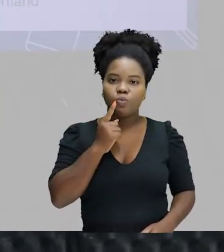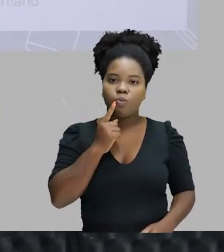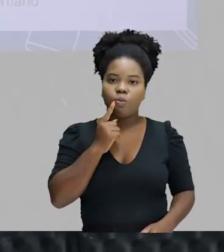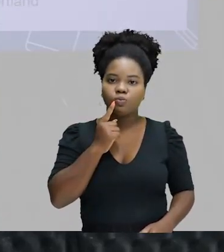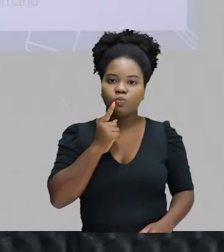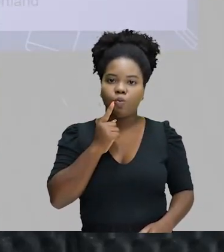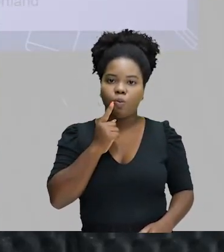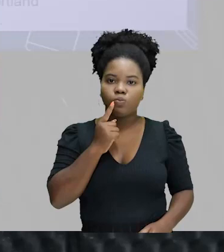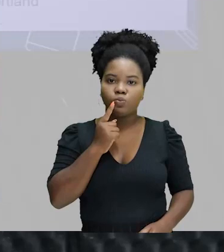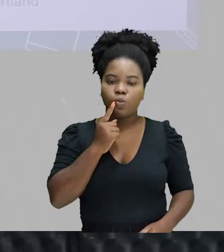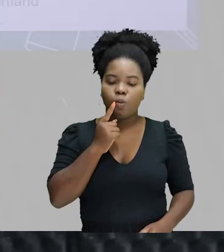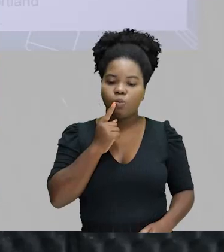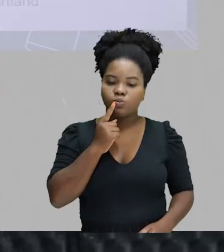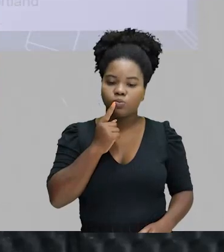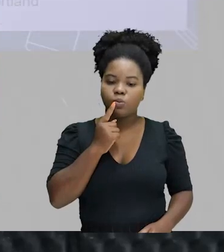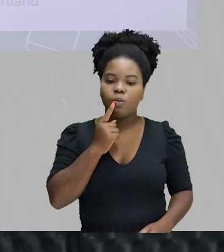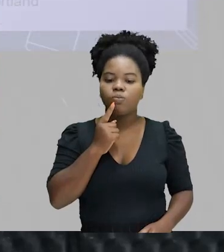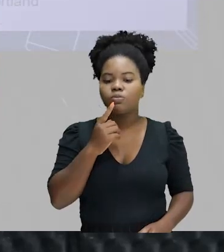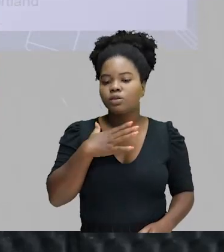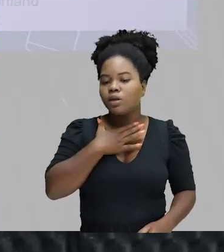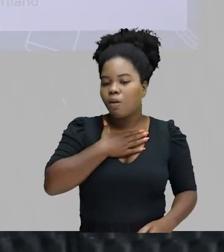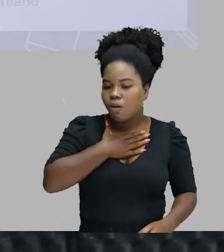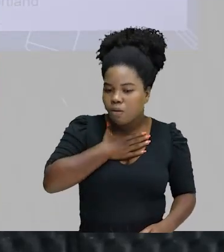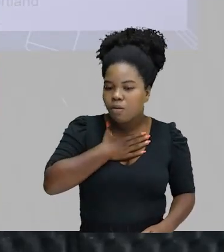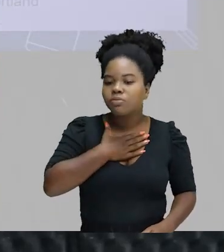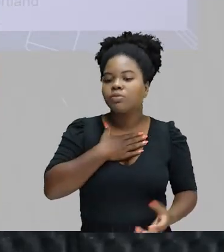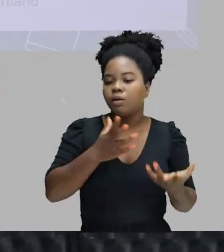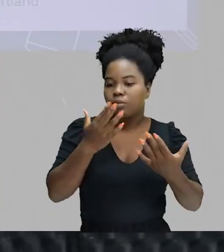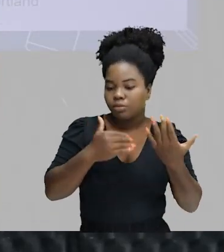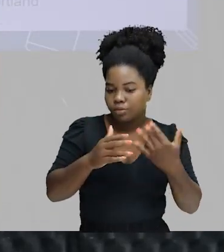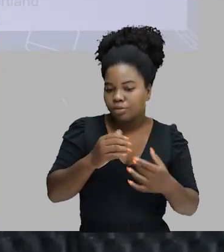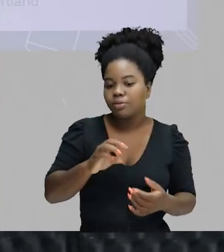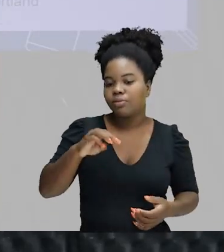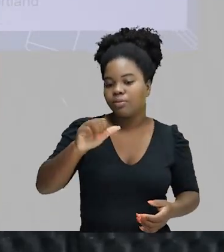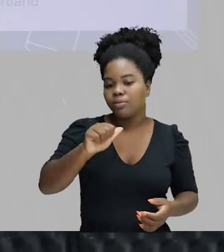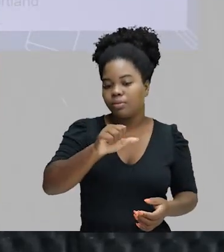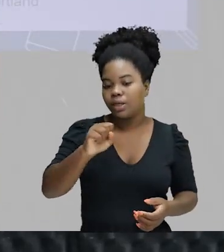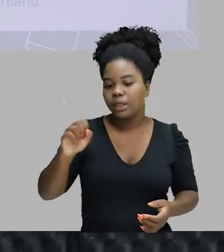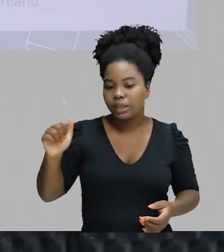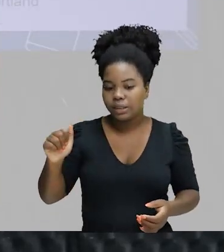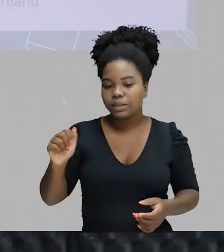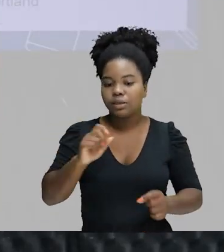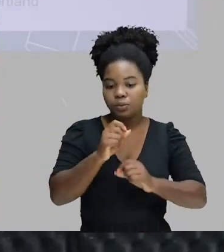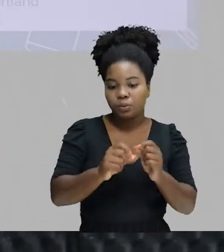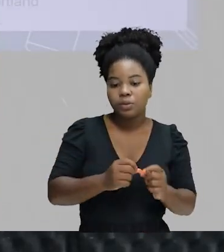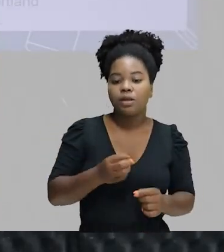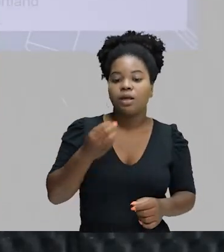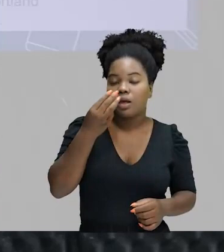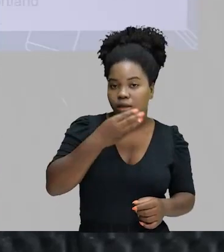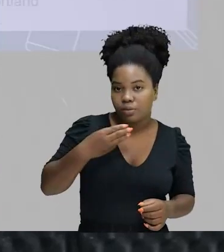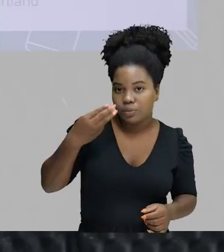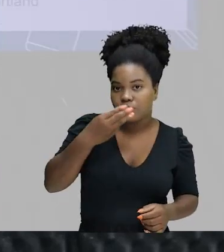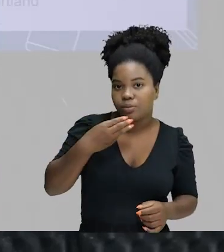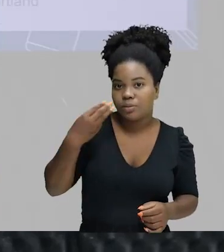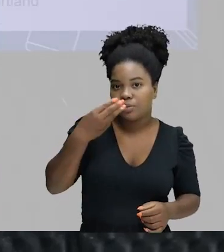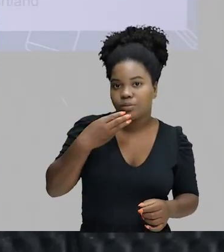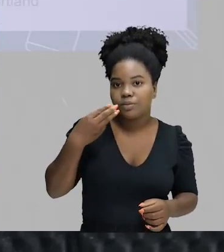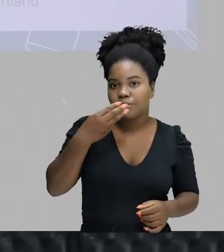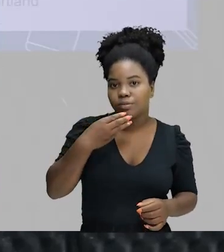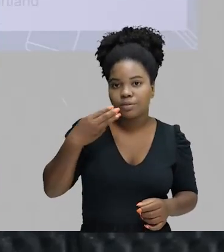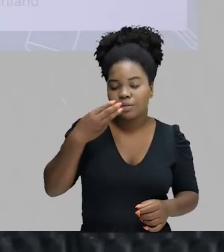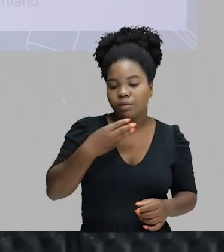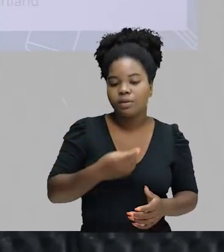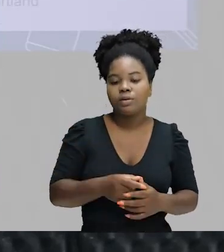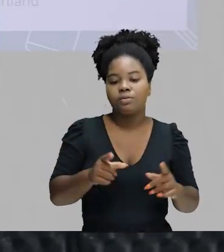tanto gosta, aquela goma, aquela massa, nada mais é do que açúcar, né? Muito